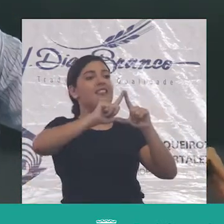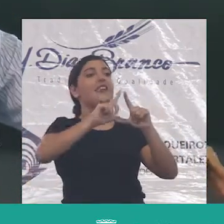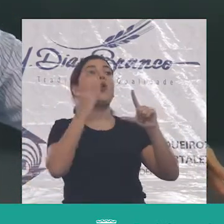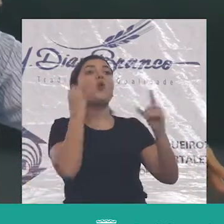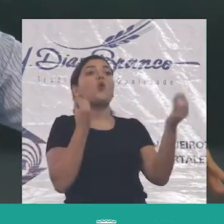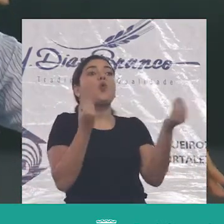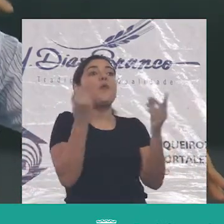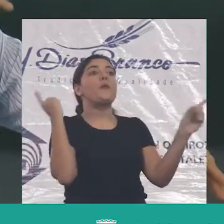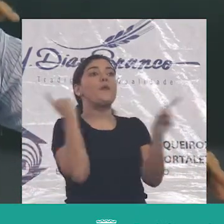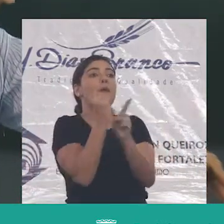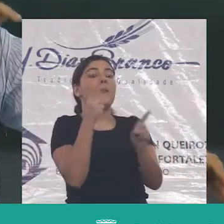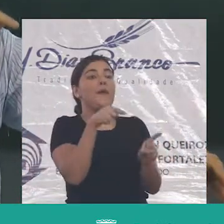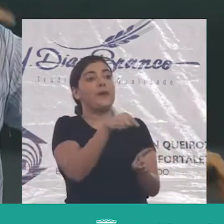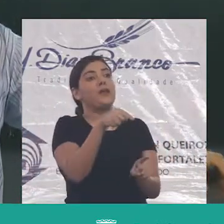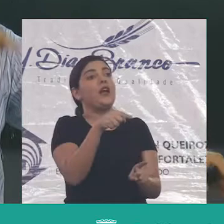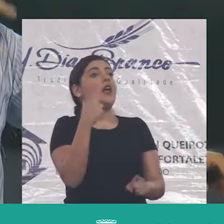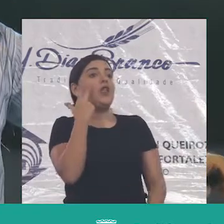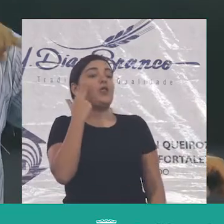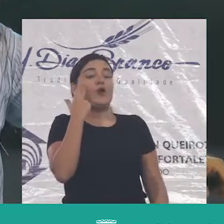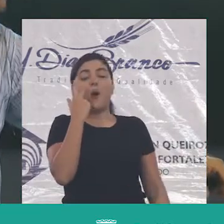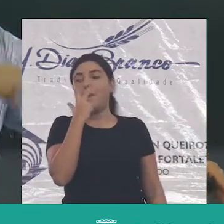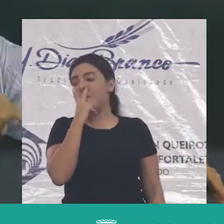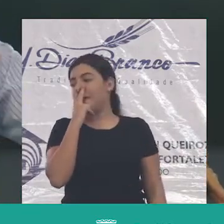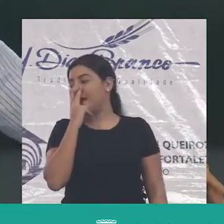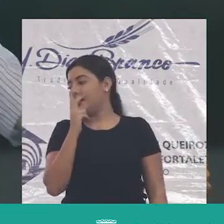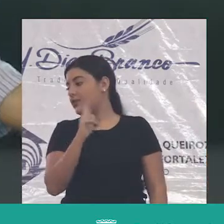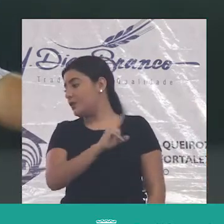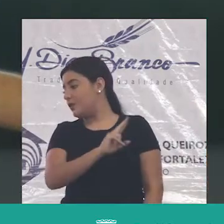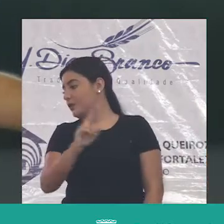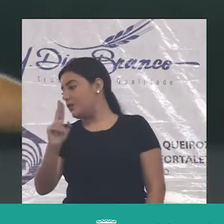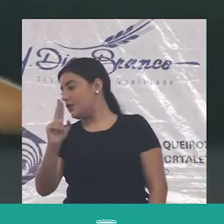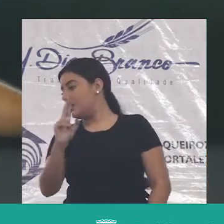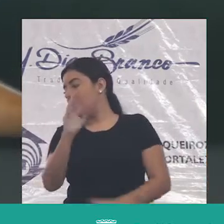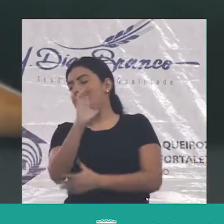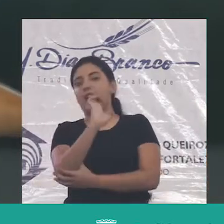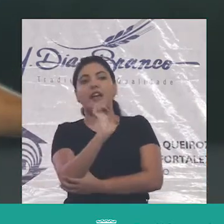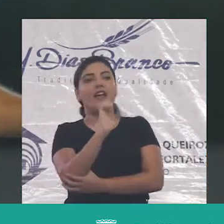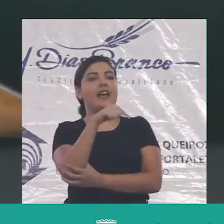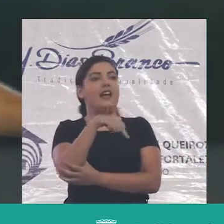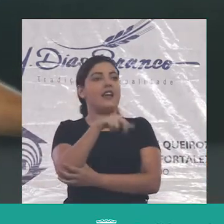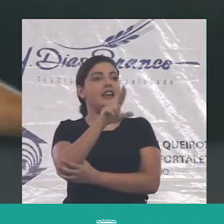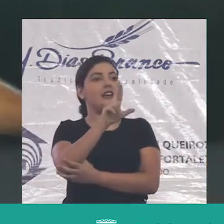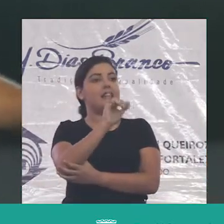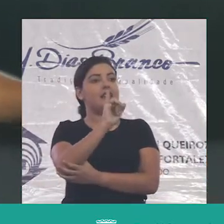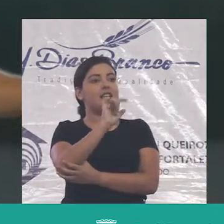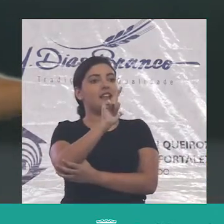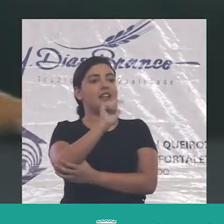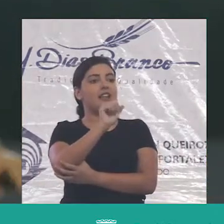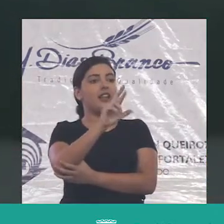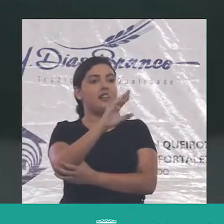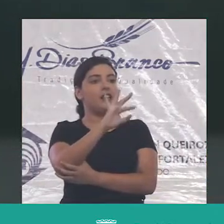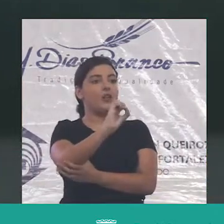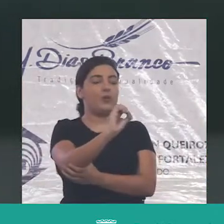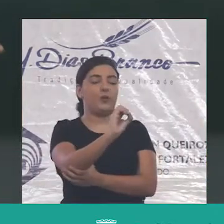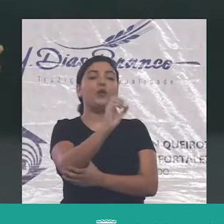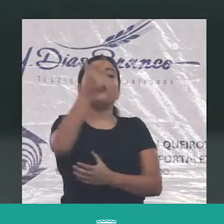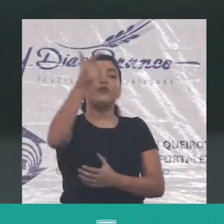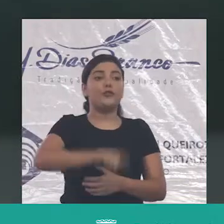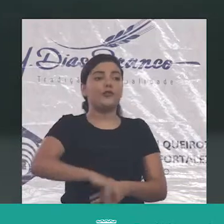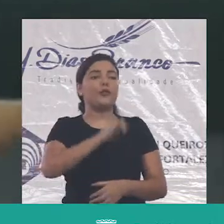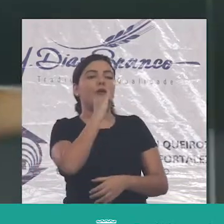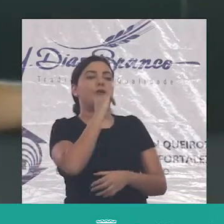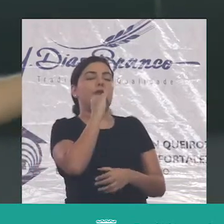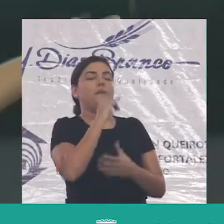esse. Eu já sei que esse triângulo tem que ser um triângulo equilátero. De novo,